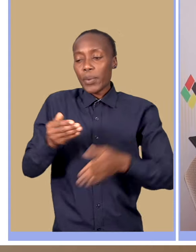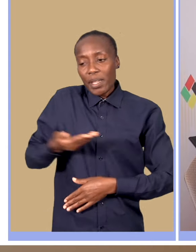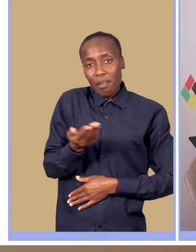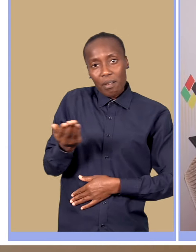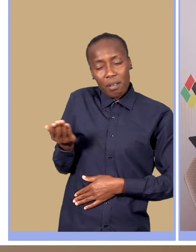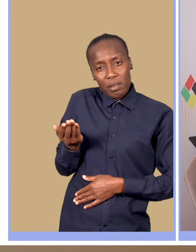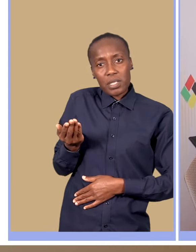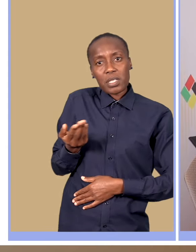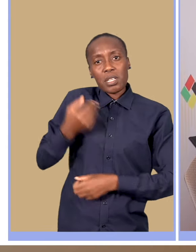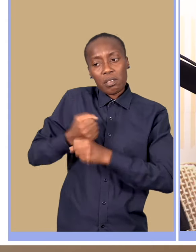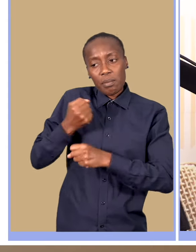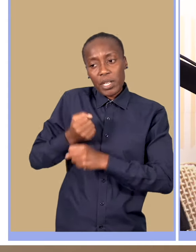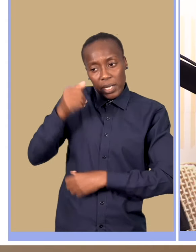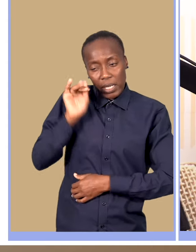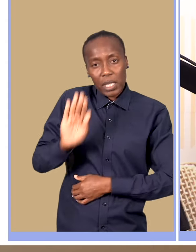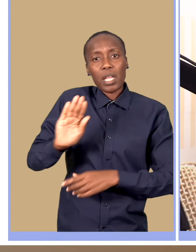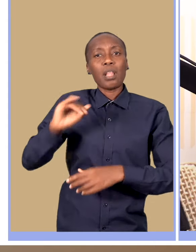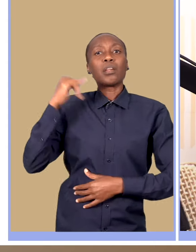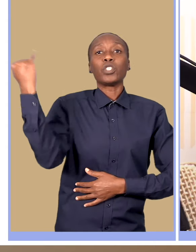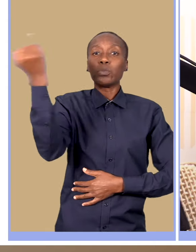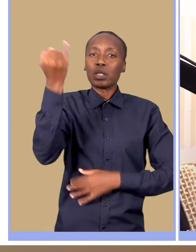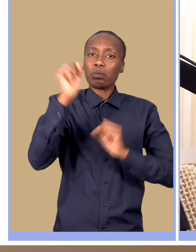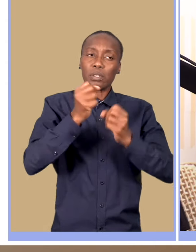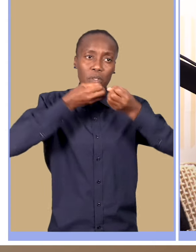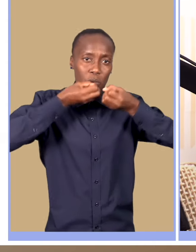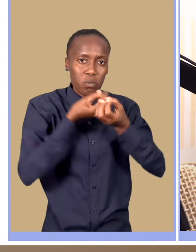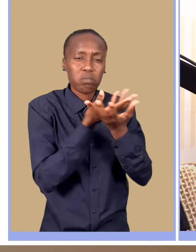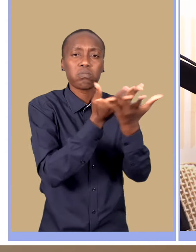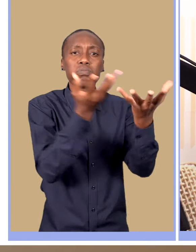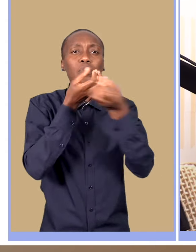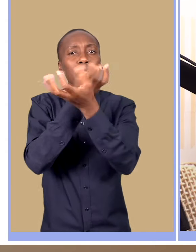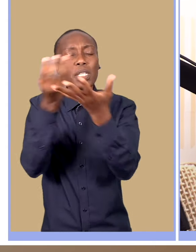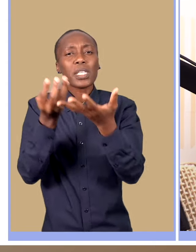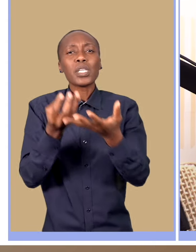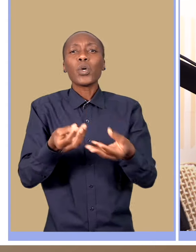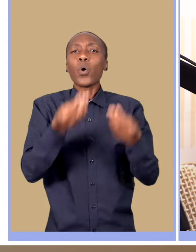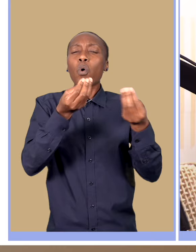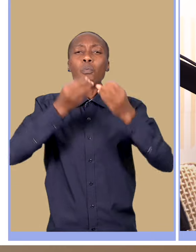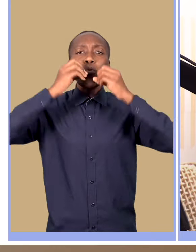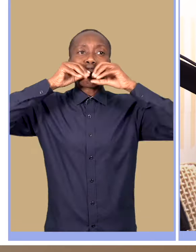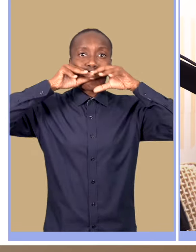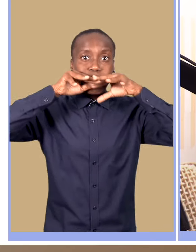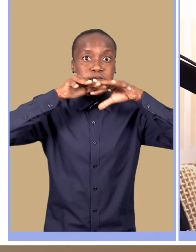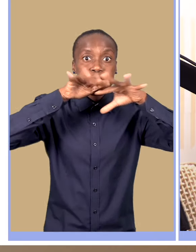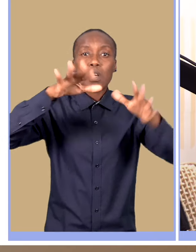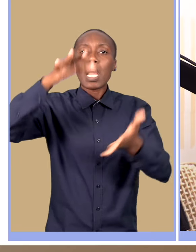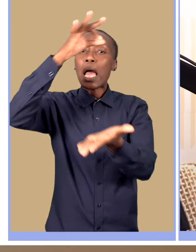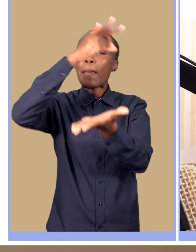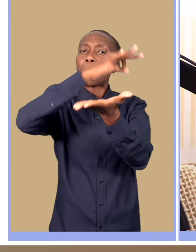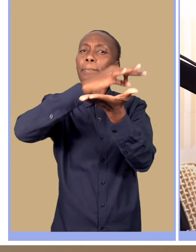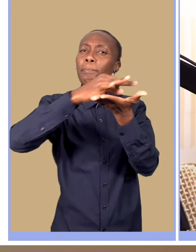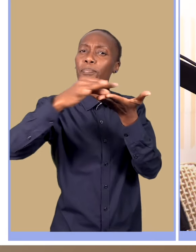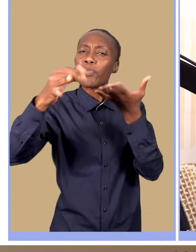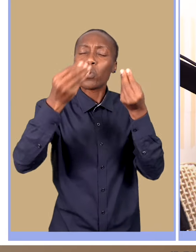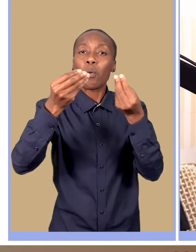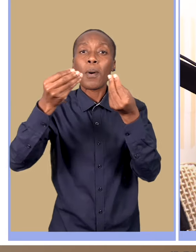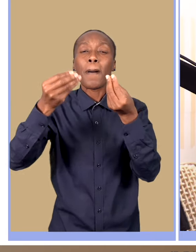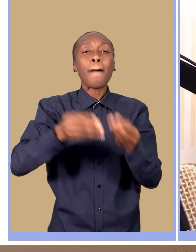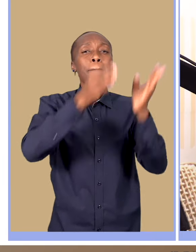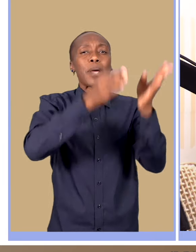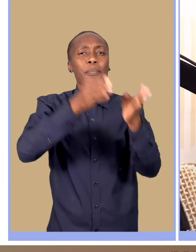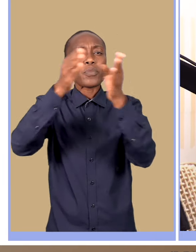e essas pessoas devem comunicar. E esta comunicação tem que levar em conta a qualidade da mensagem e o receptor, para